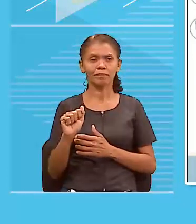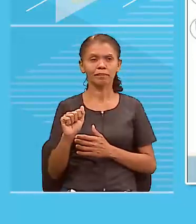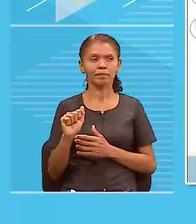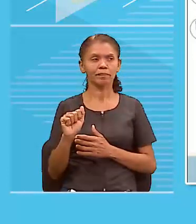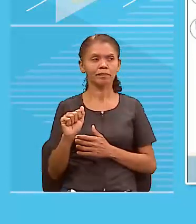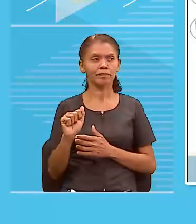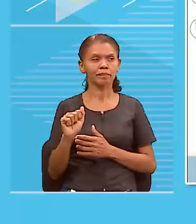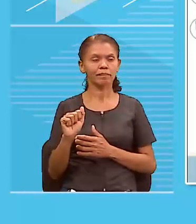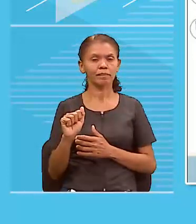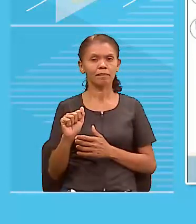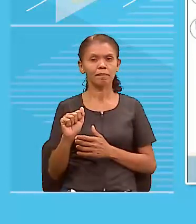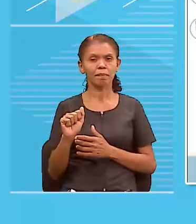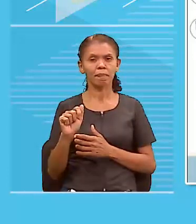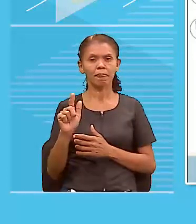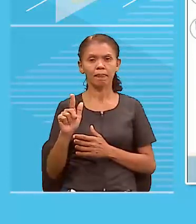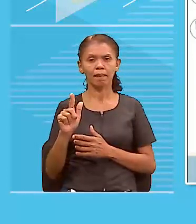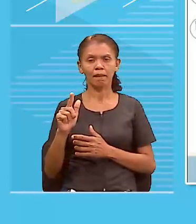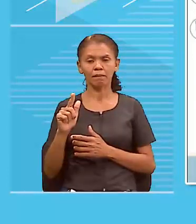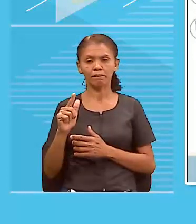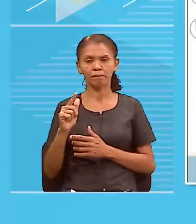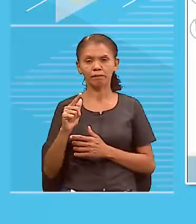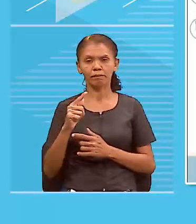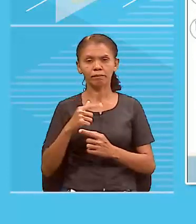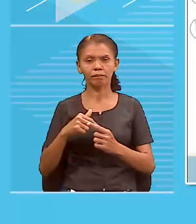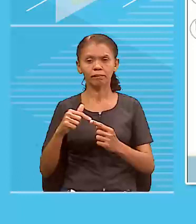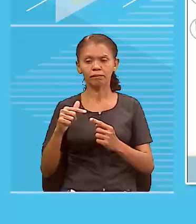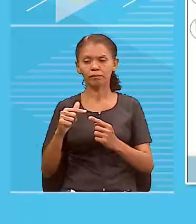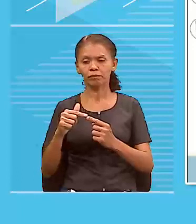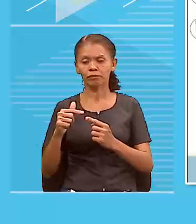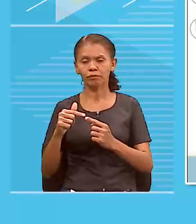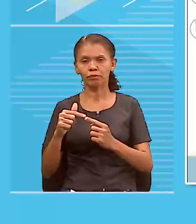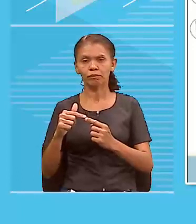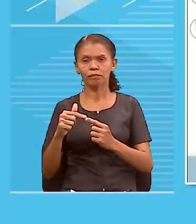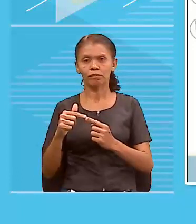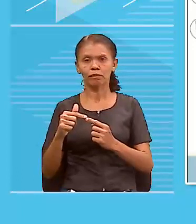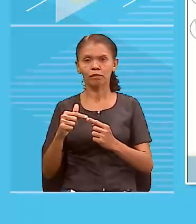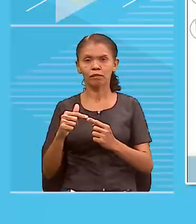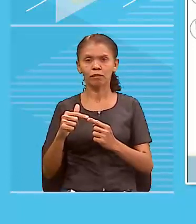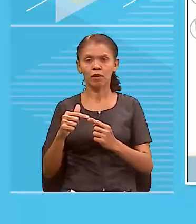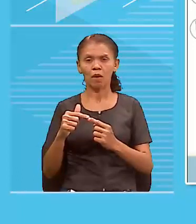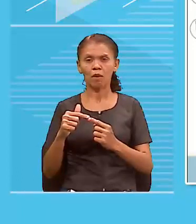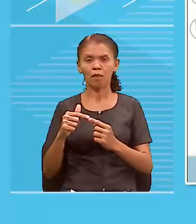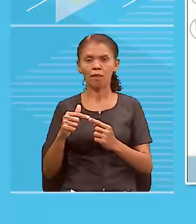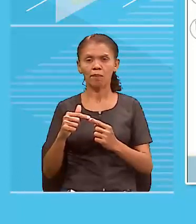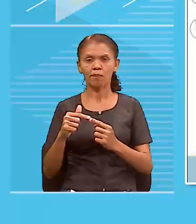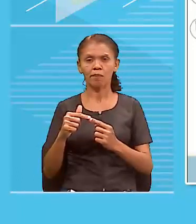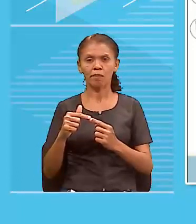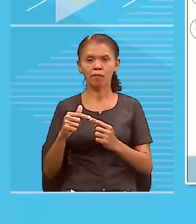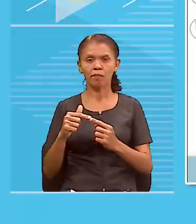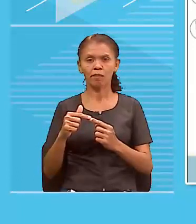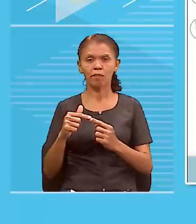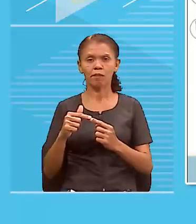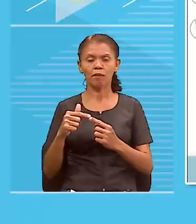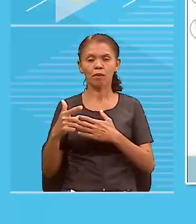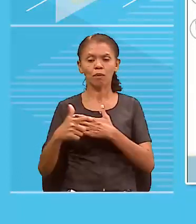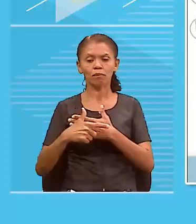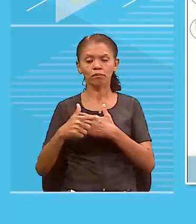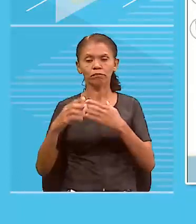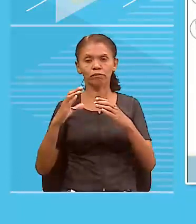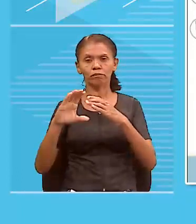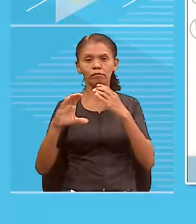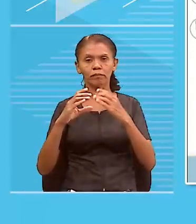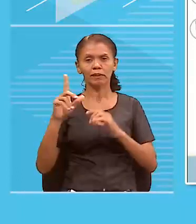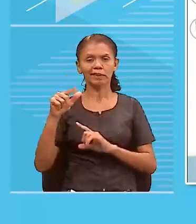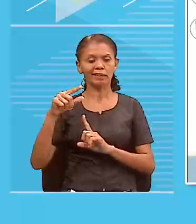que atende a uma função comunicativa específica essa parte mais densa chamada de